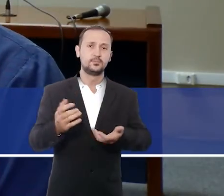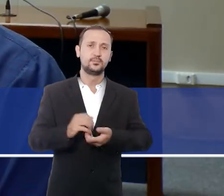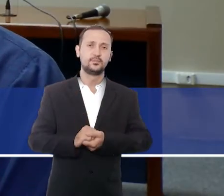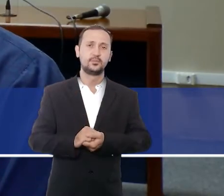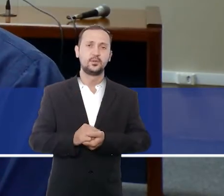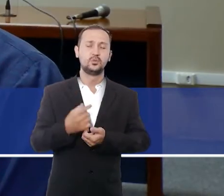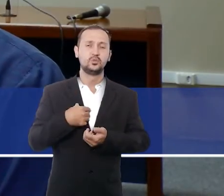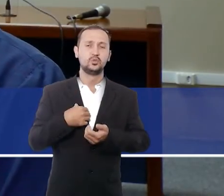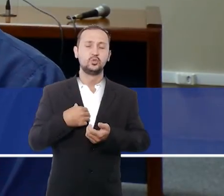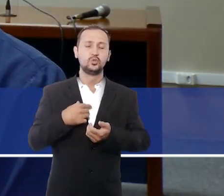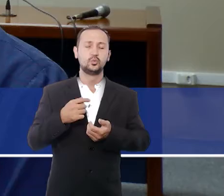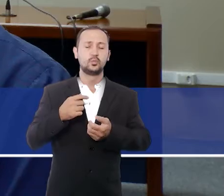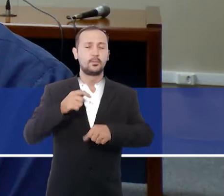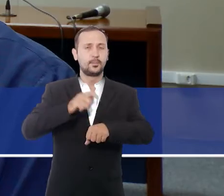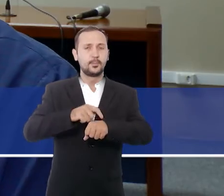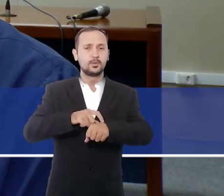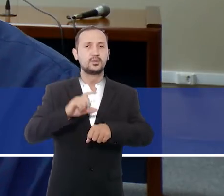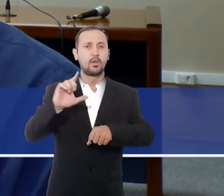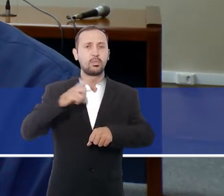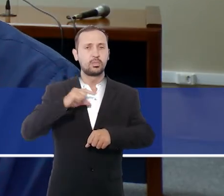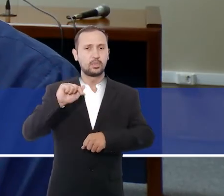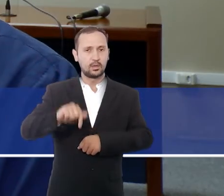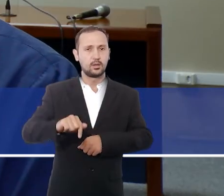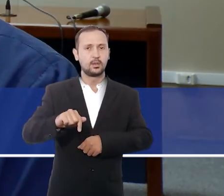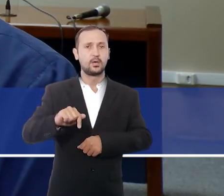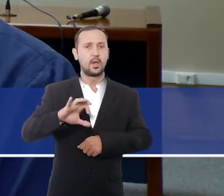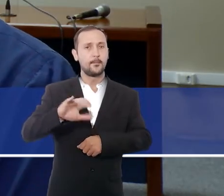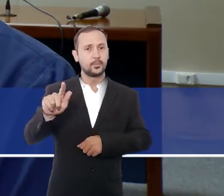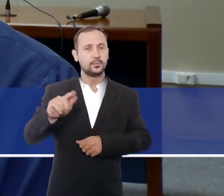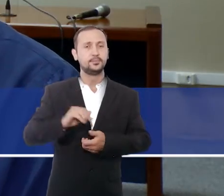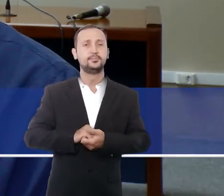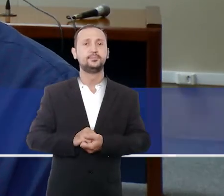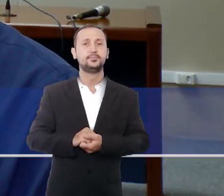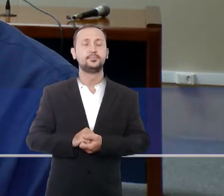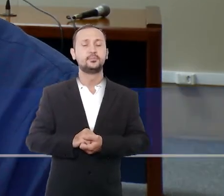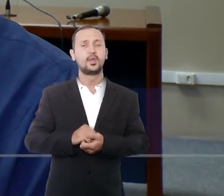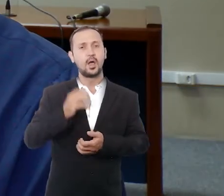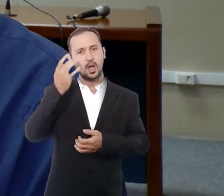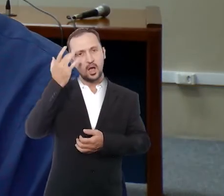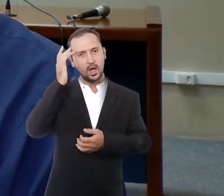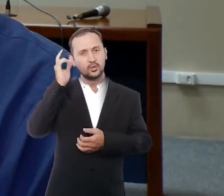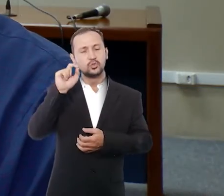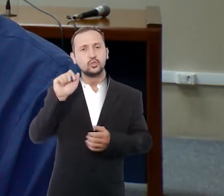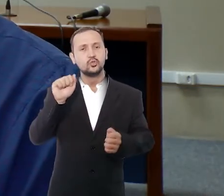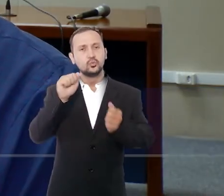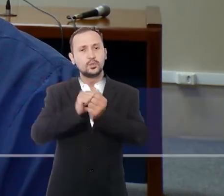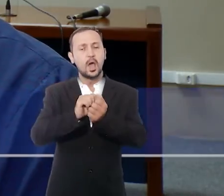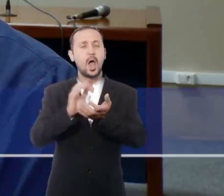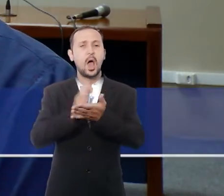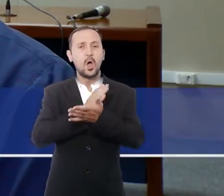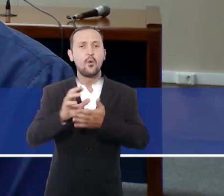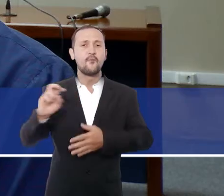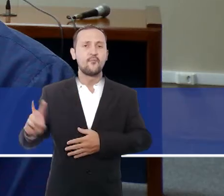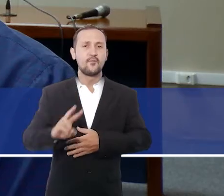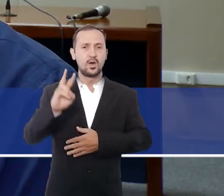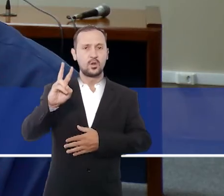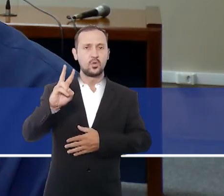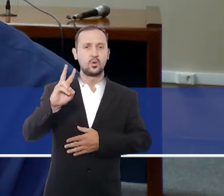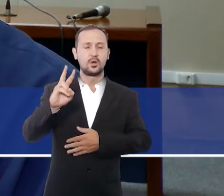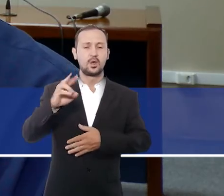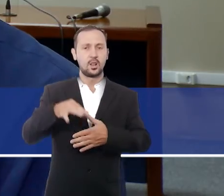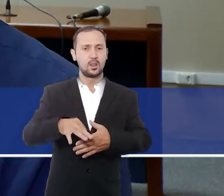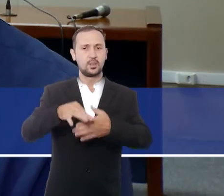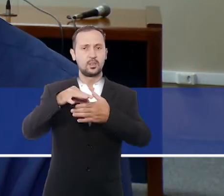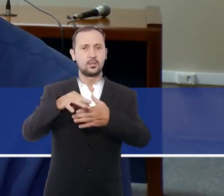uma das atividades que já existem aqui em Campo Grande. Eu acho que a junção de valores,